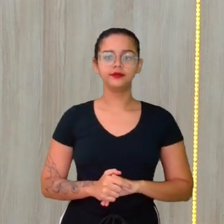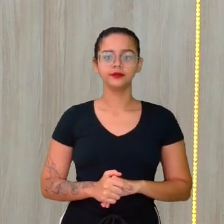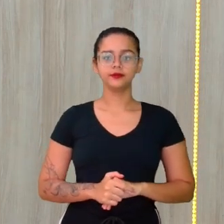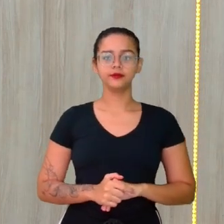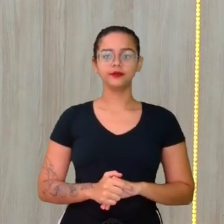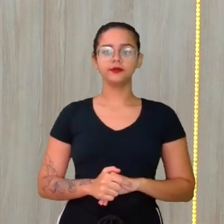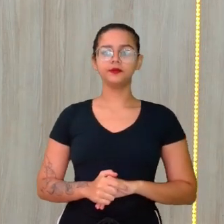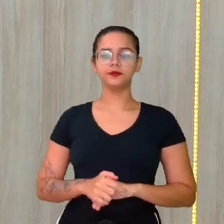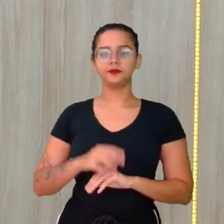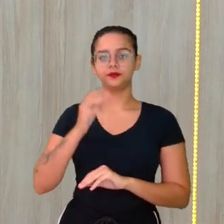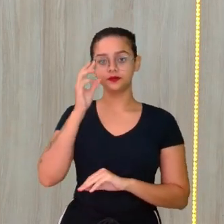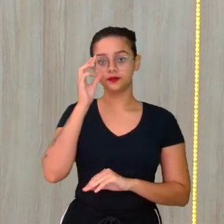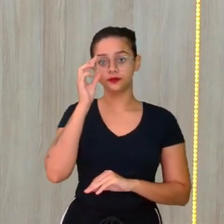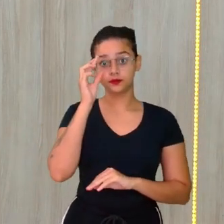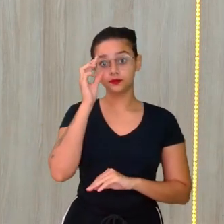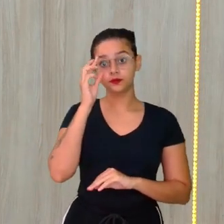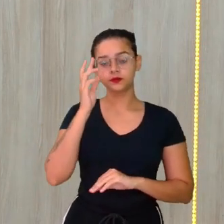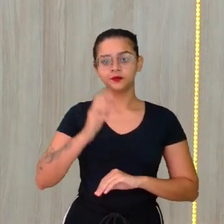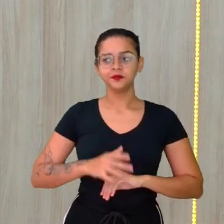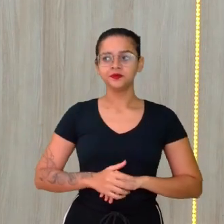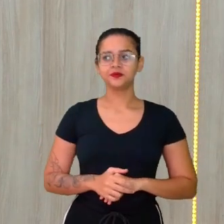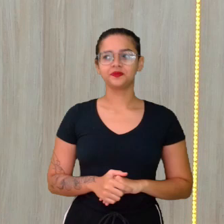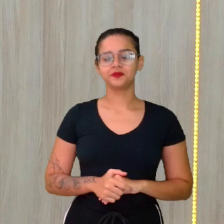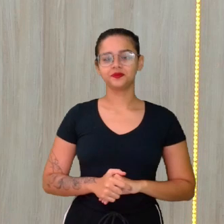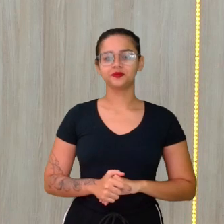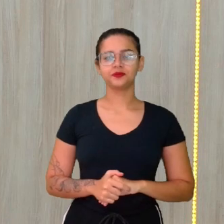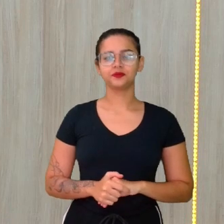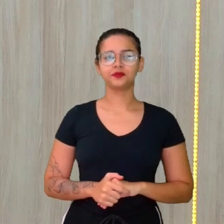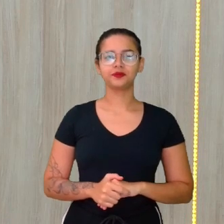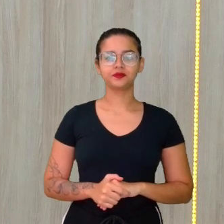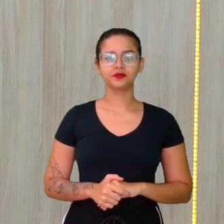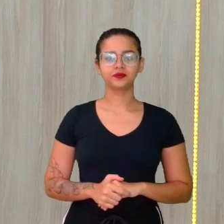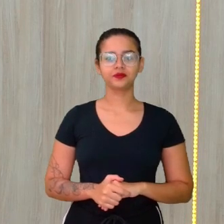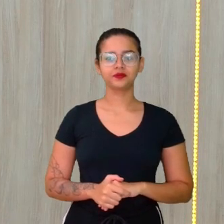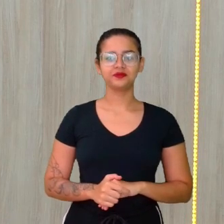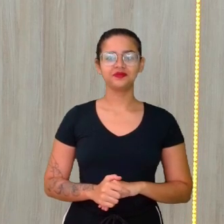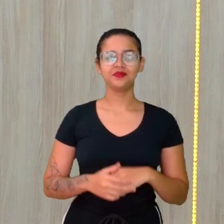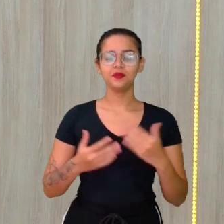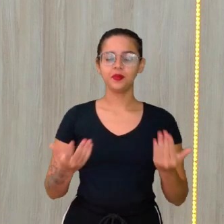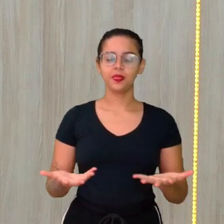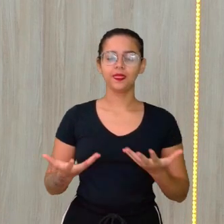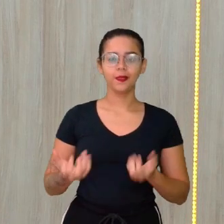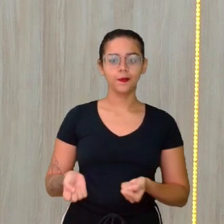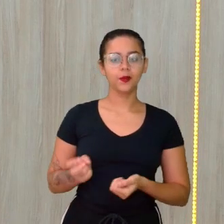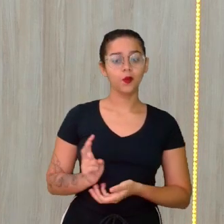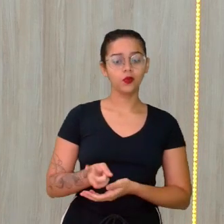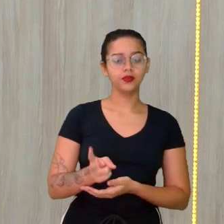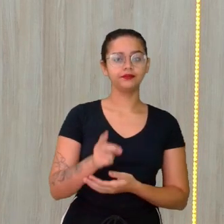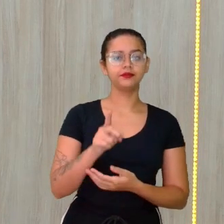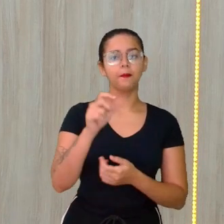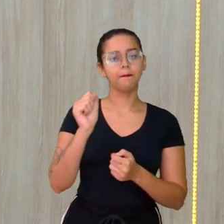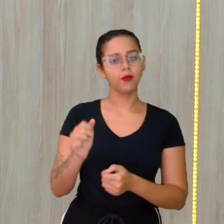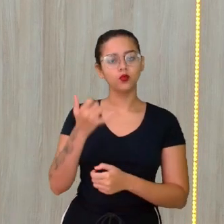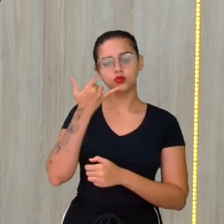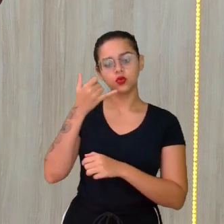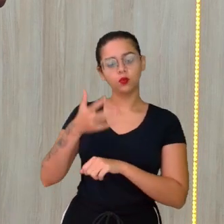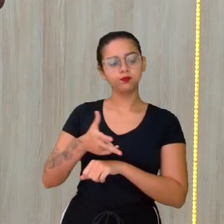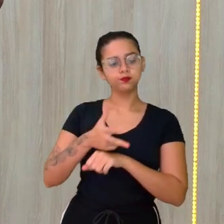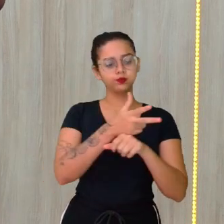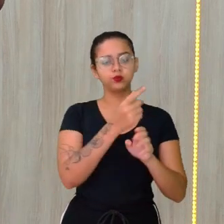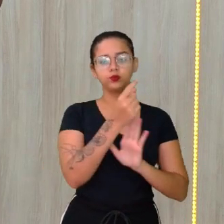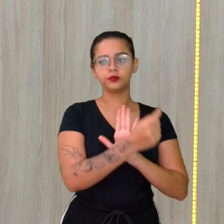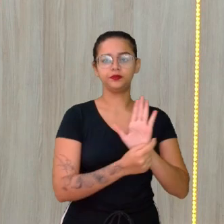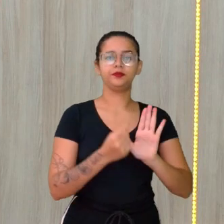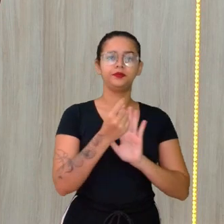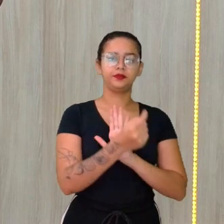Store aí, né, falando bom nordestinês. Então, vamos seguir, né? Você pode apontar a sua câmera aí com o